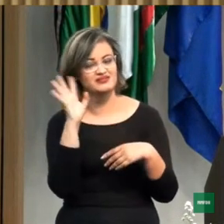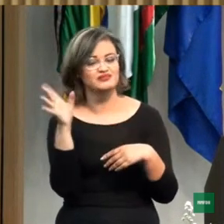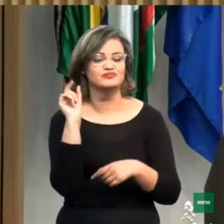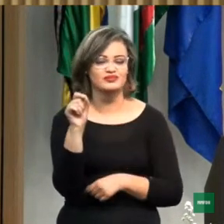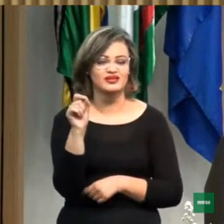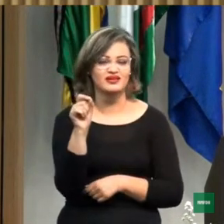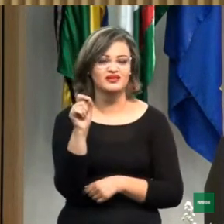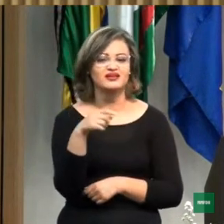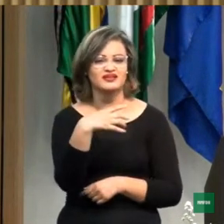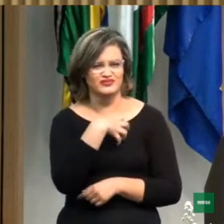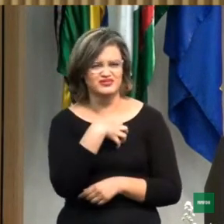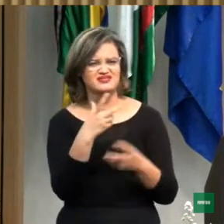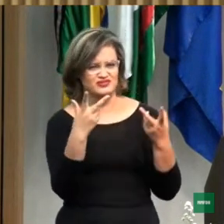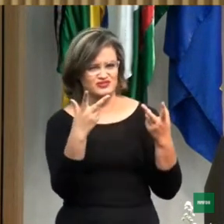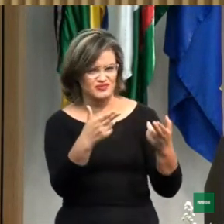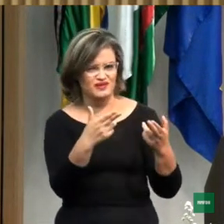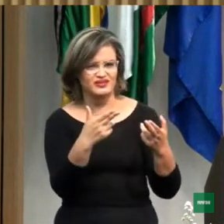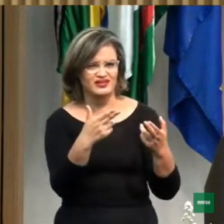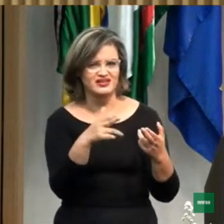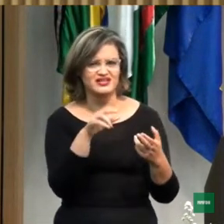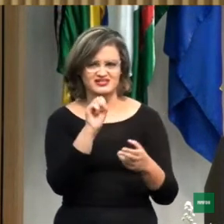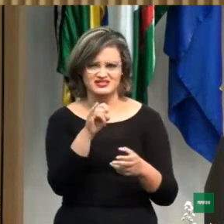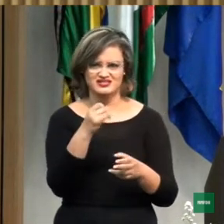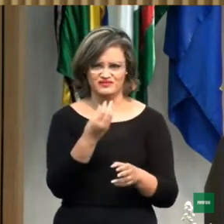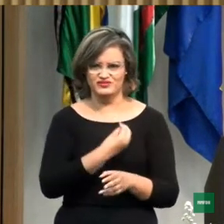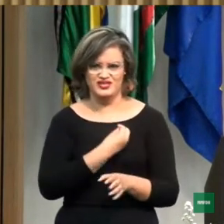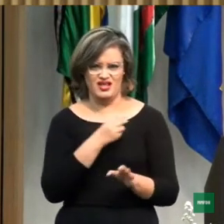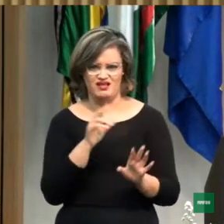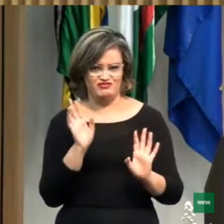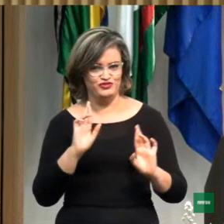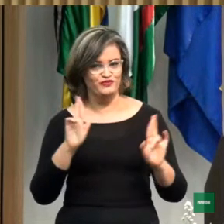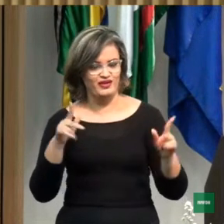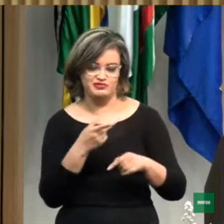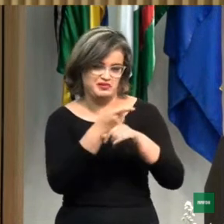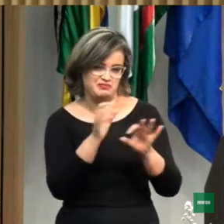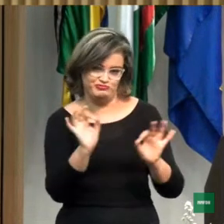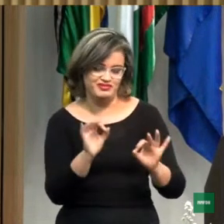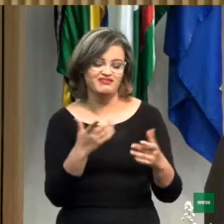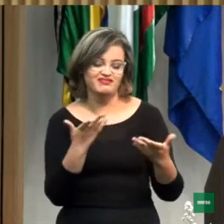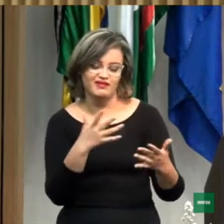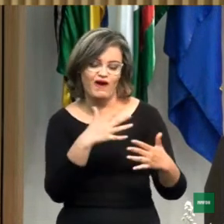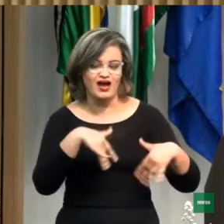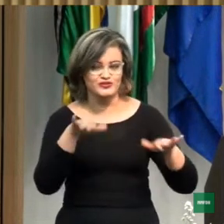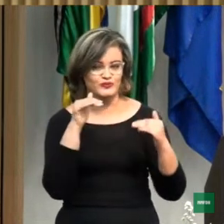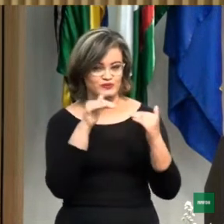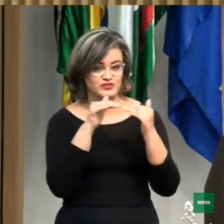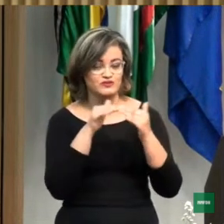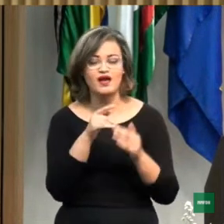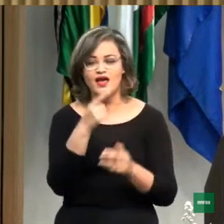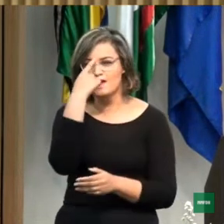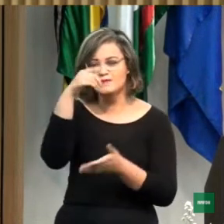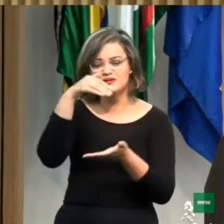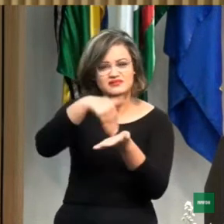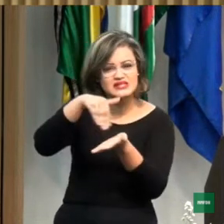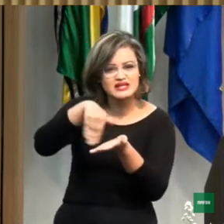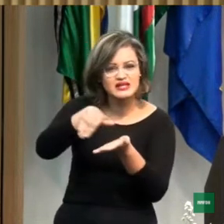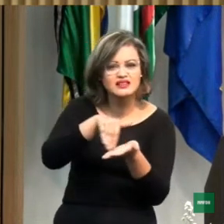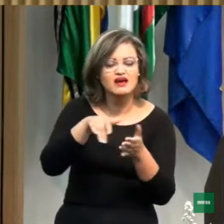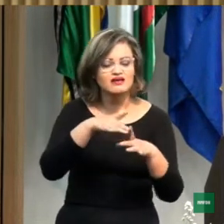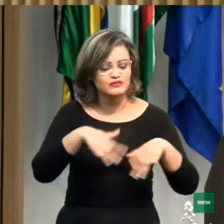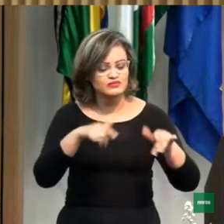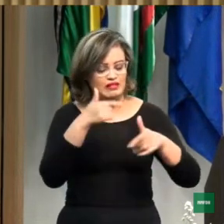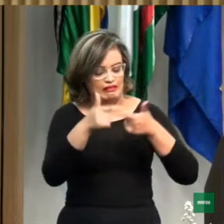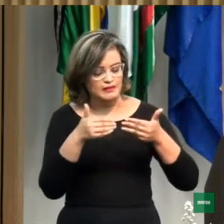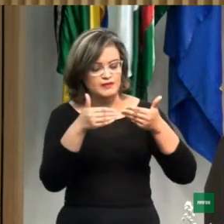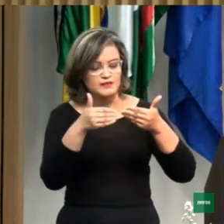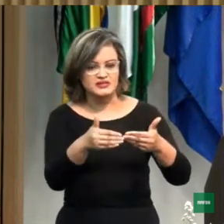porque senão não estaria aqui premiando, não? Eu penso nos secretários do nosso ministério, a Cris, que